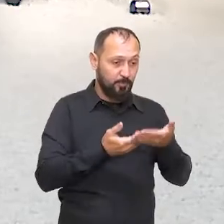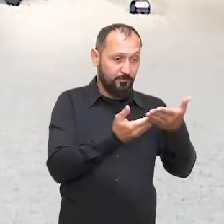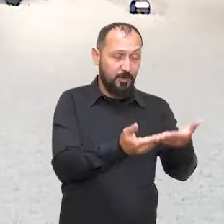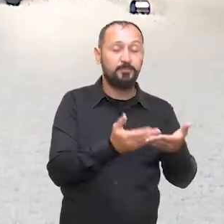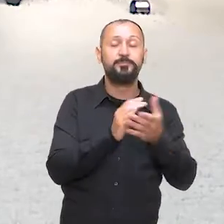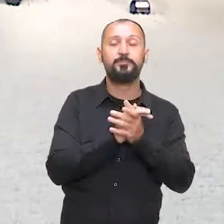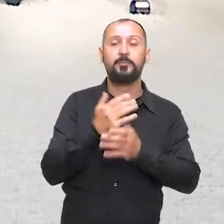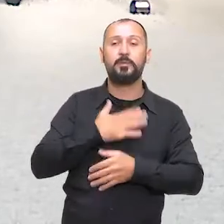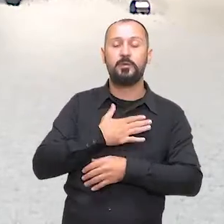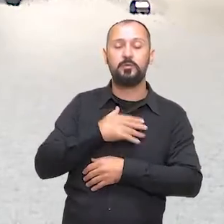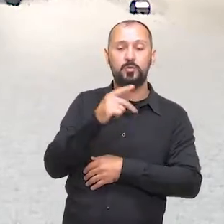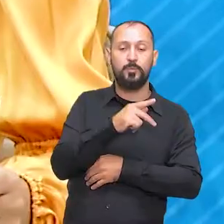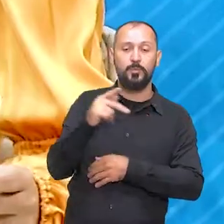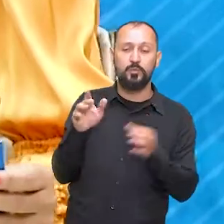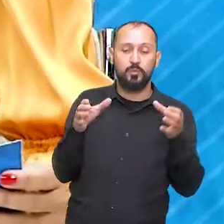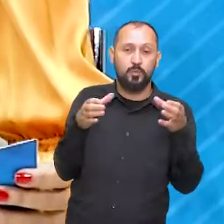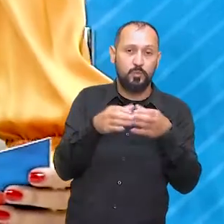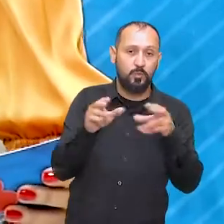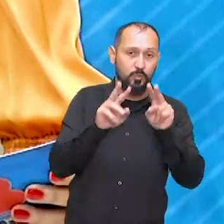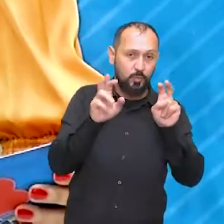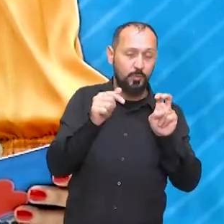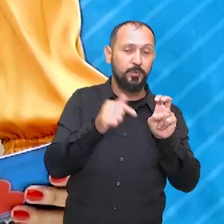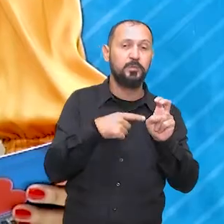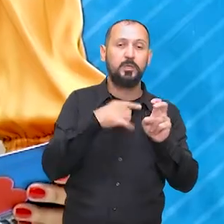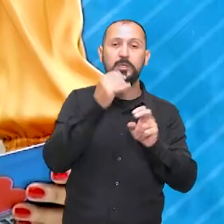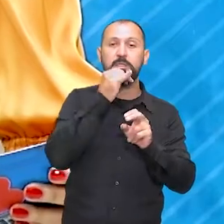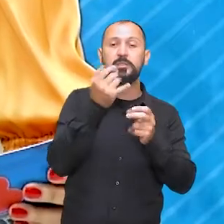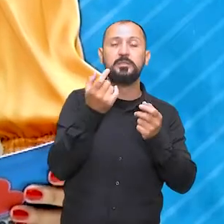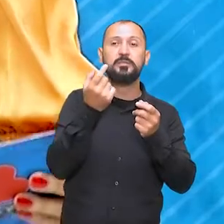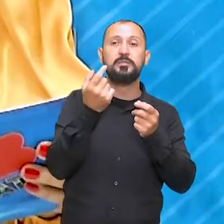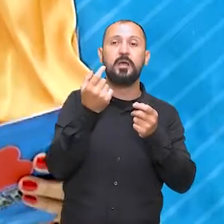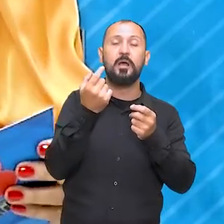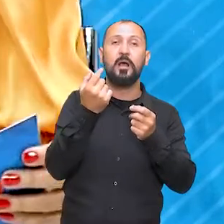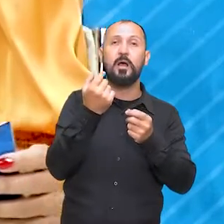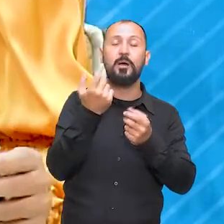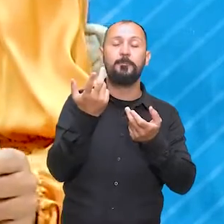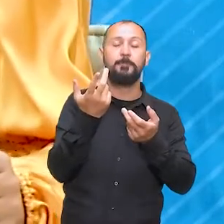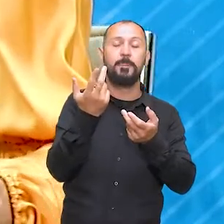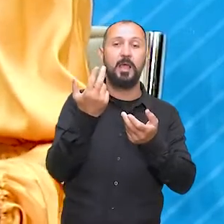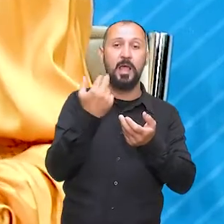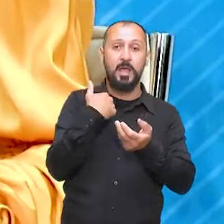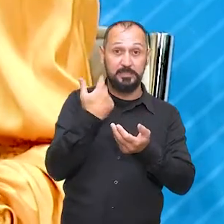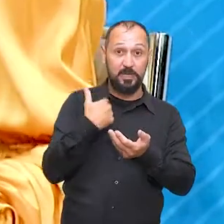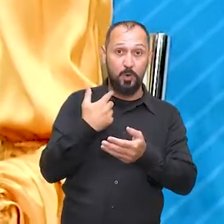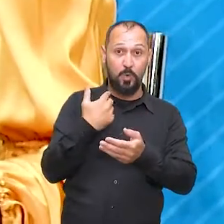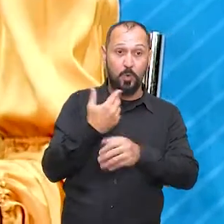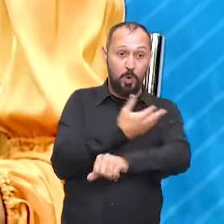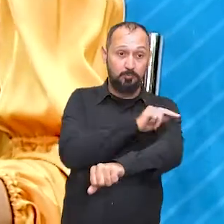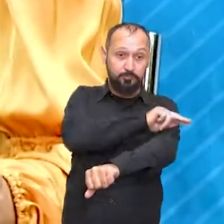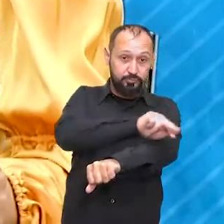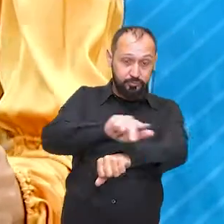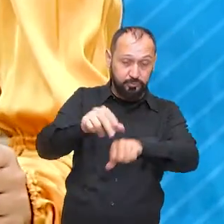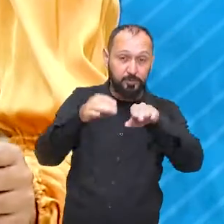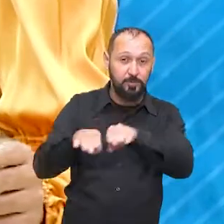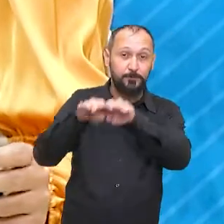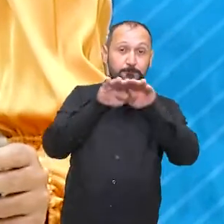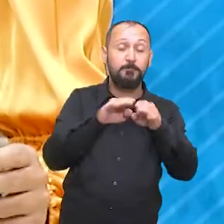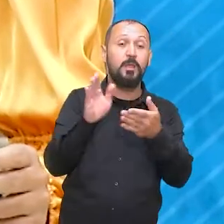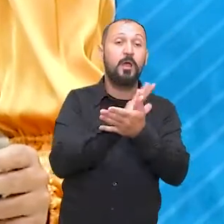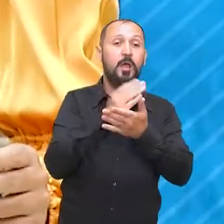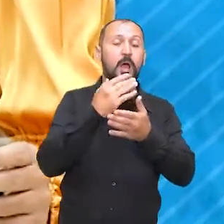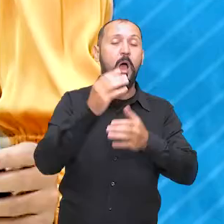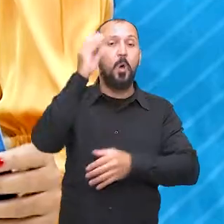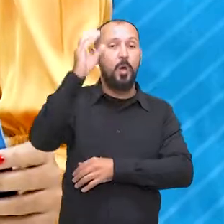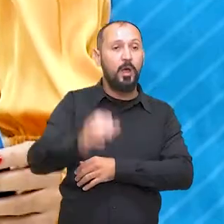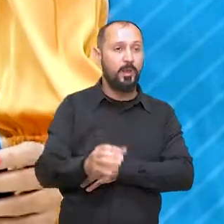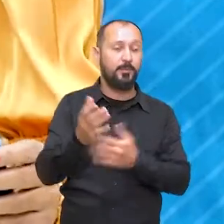esse cliente. Sim, por exemplo, eu sou presidente de comissão, sou presidente da Comissão da Igualdade Racial. E nós temos algumas demandas